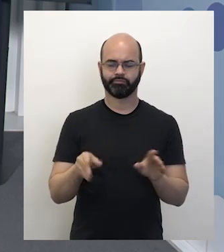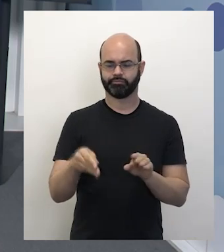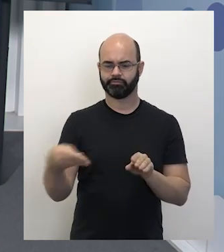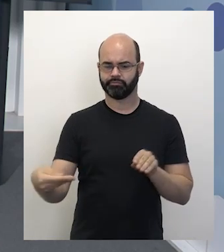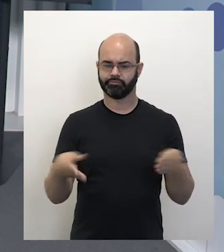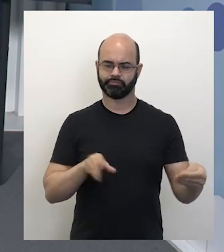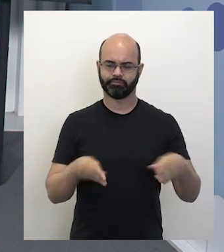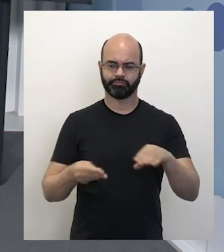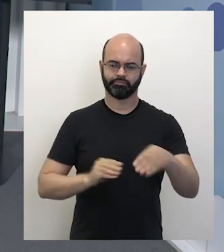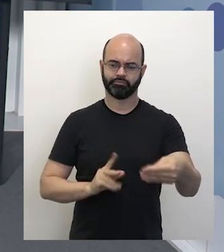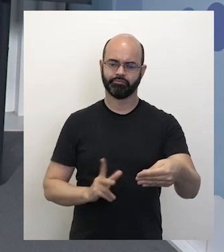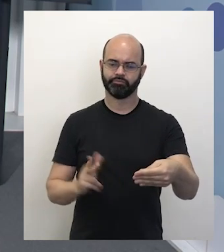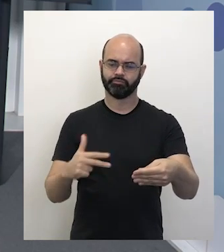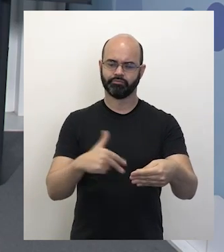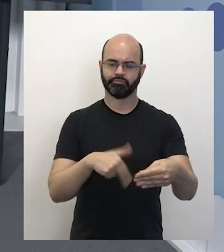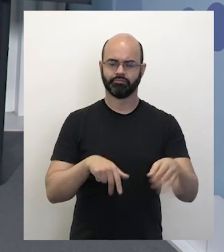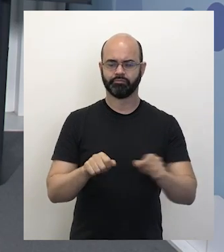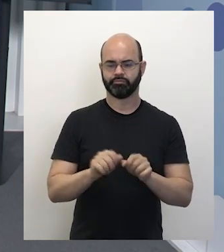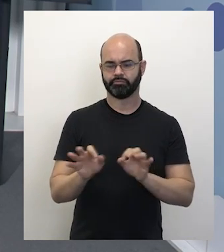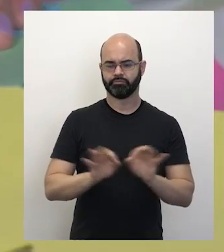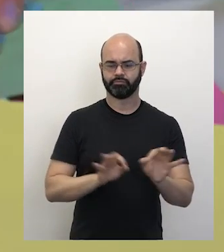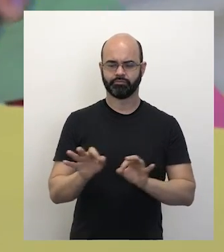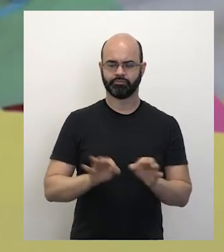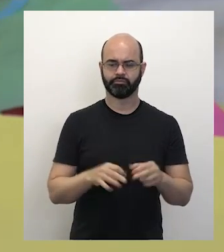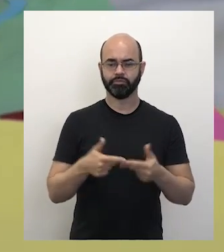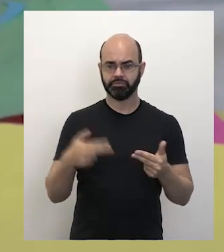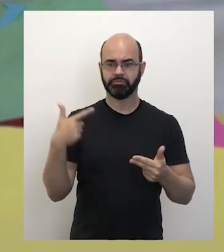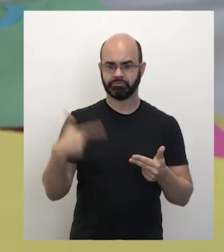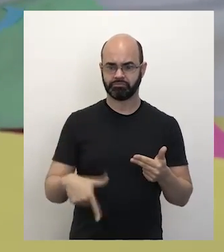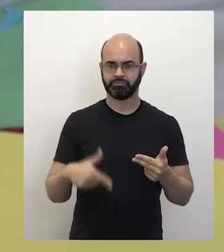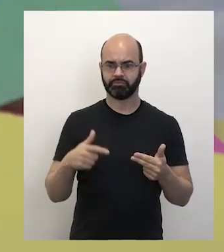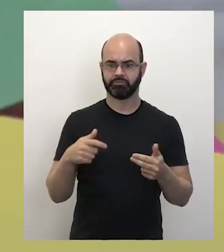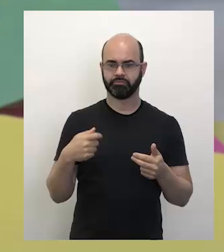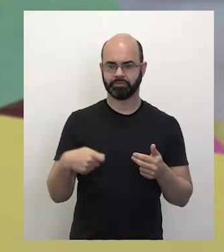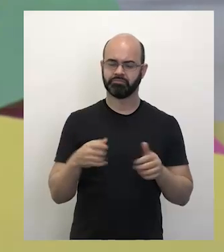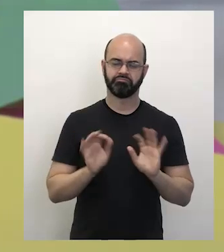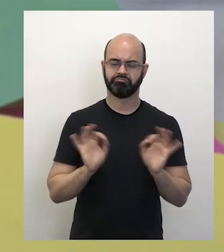na caixa também. E não precisa de nada, é cola,